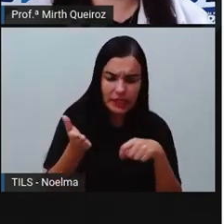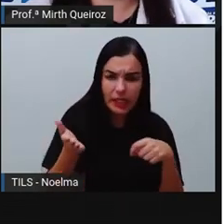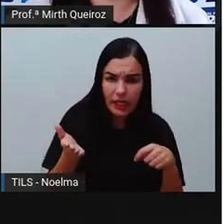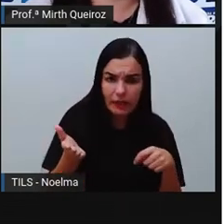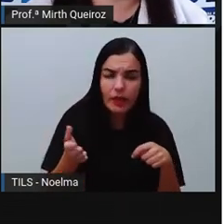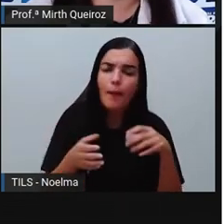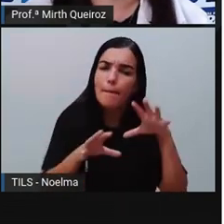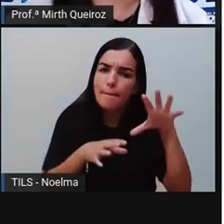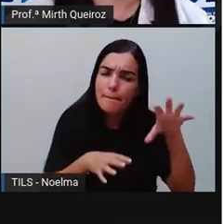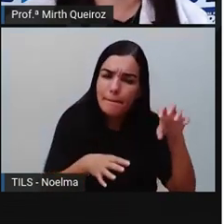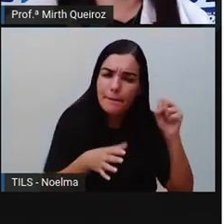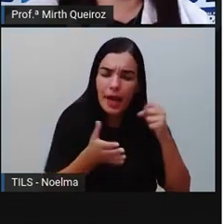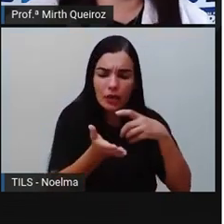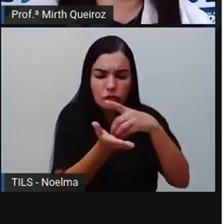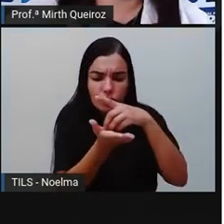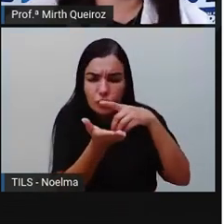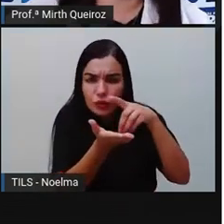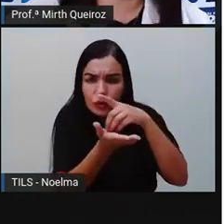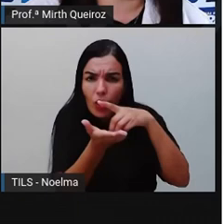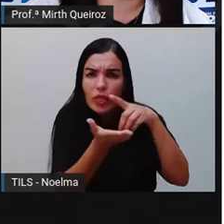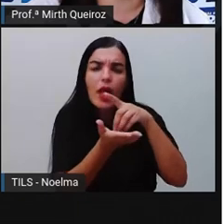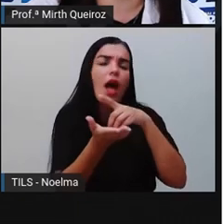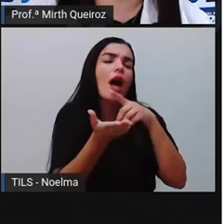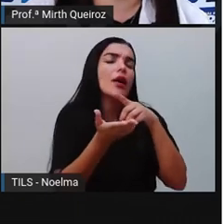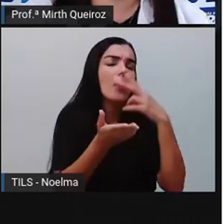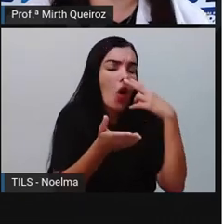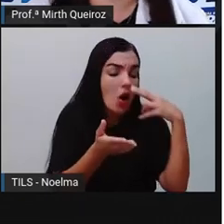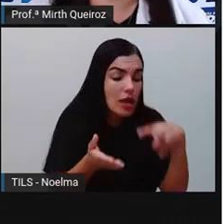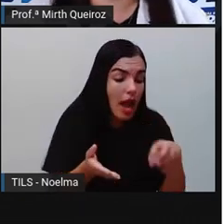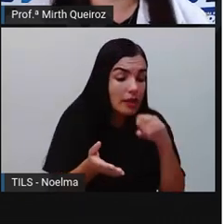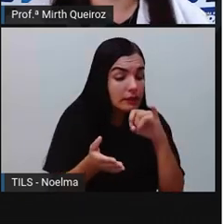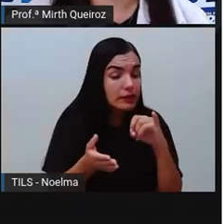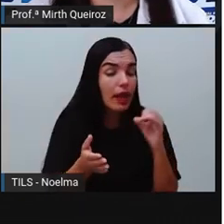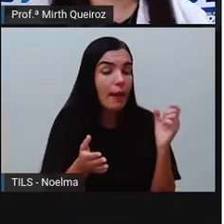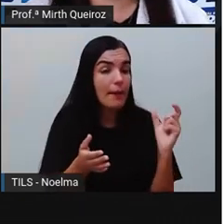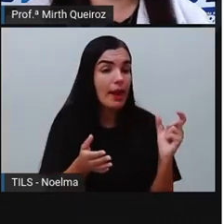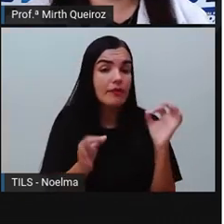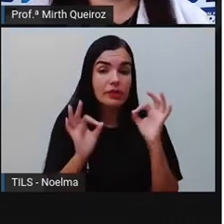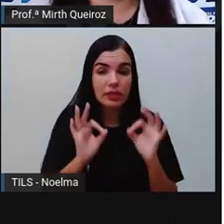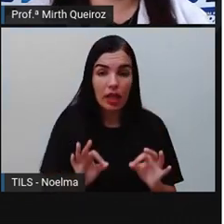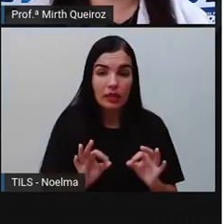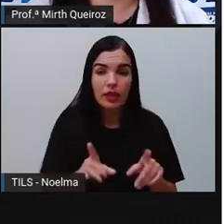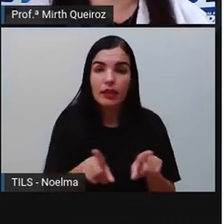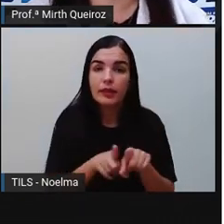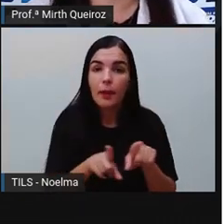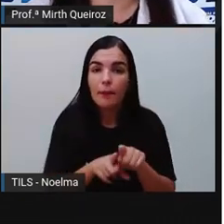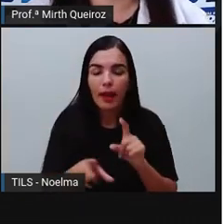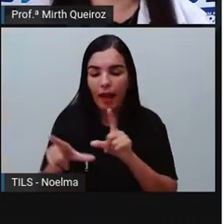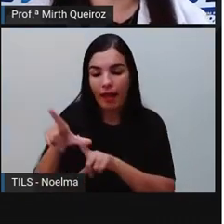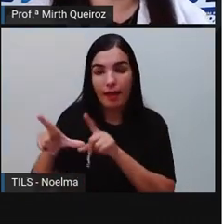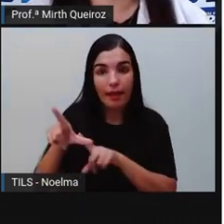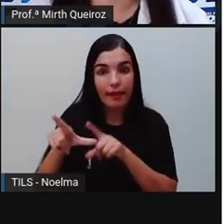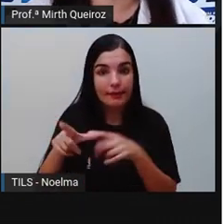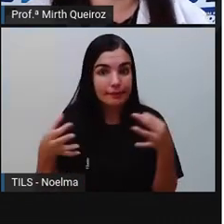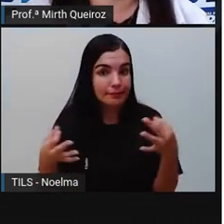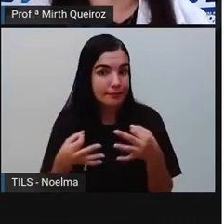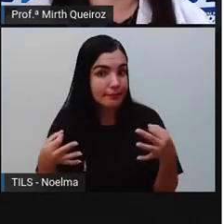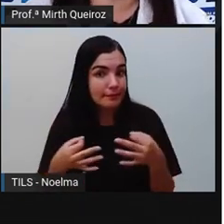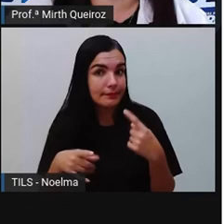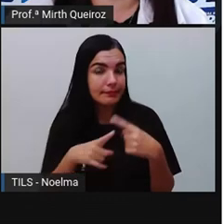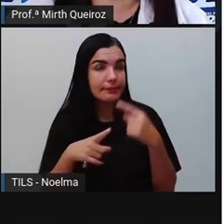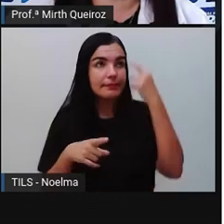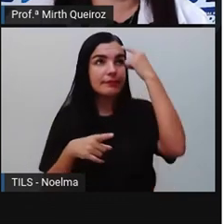alguma palavra, né? Vocês podem ir até o dicionário para poder pesquisar. A caligrafia também, pensar que vocês estão